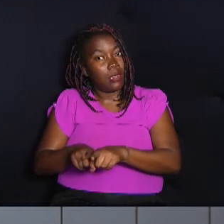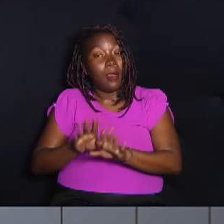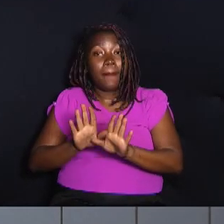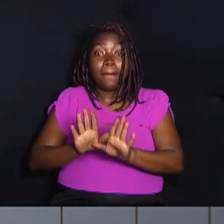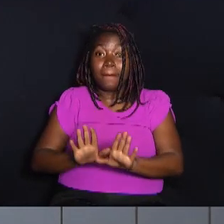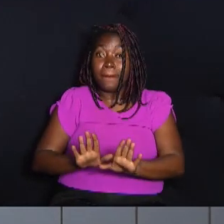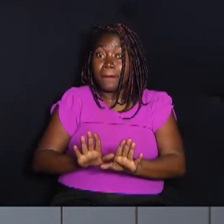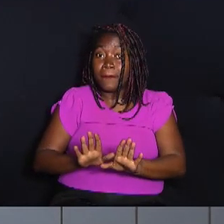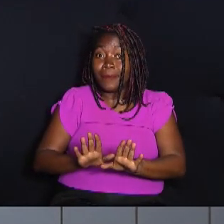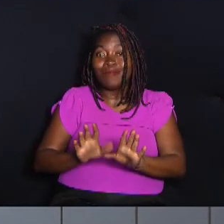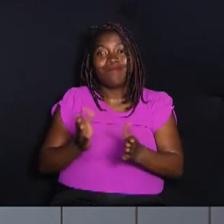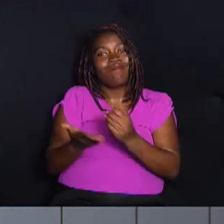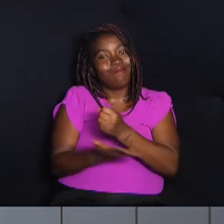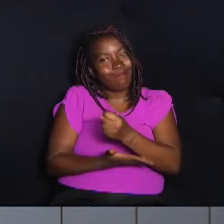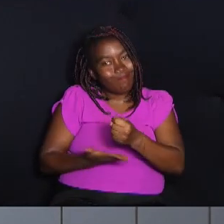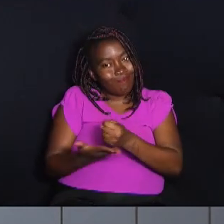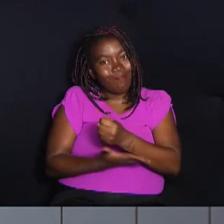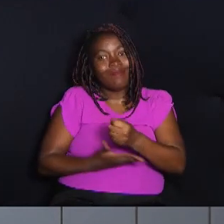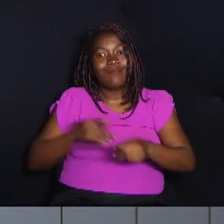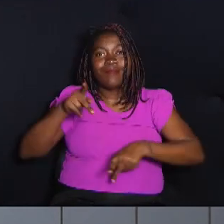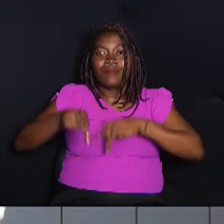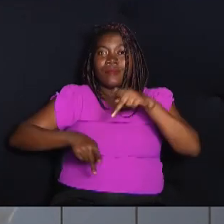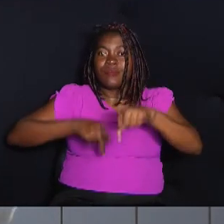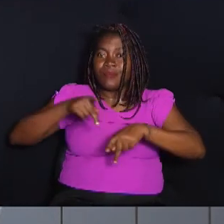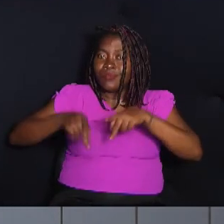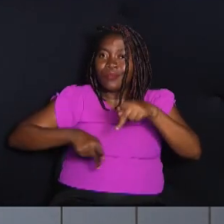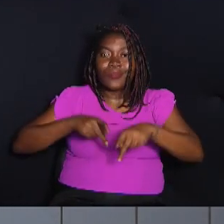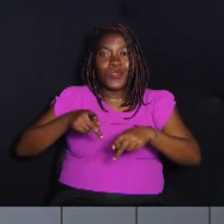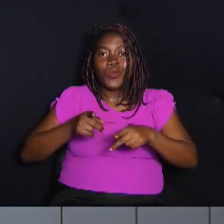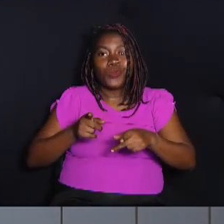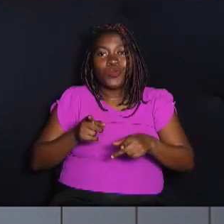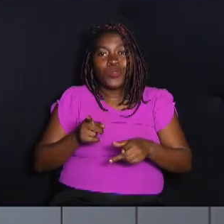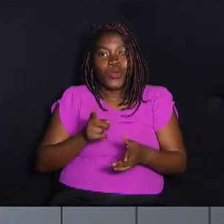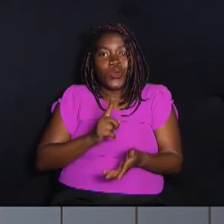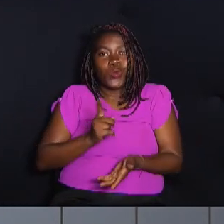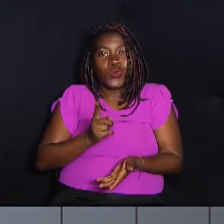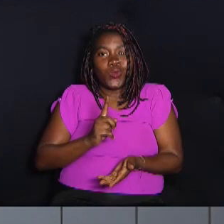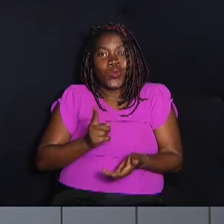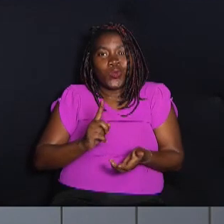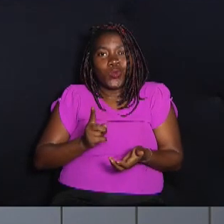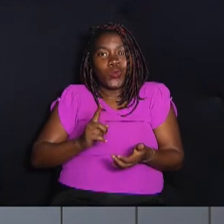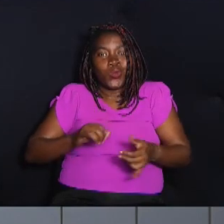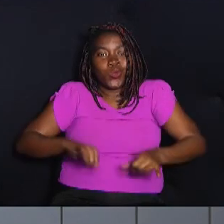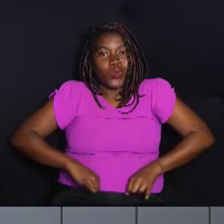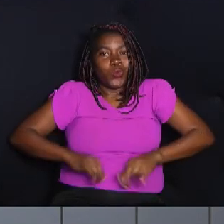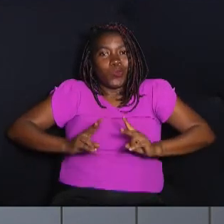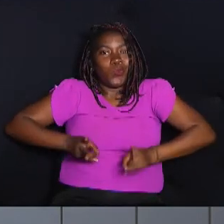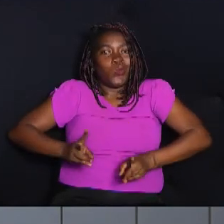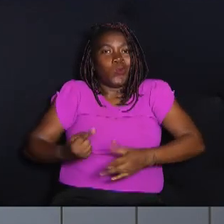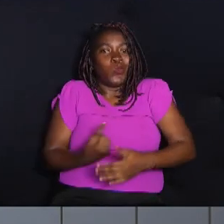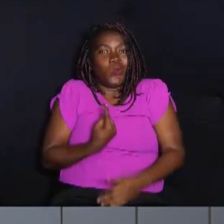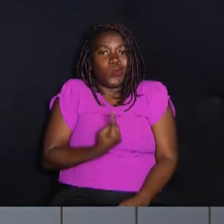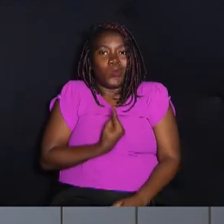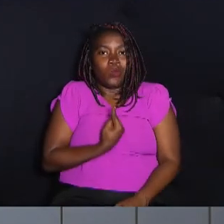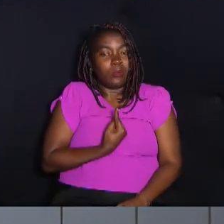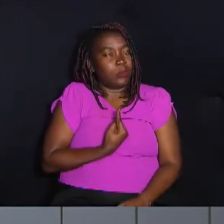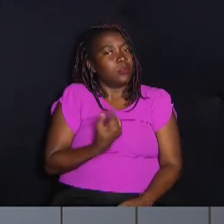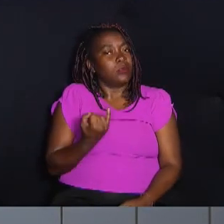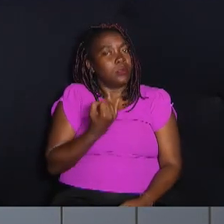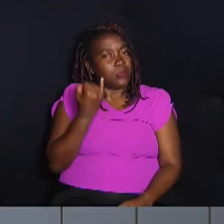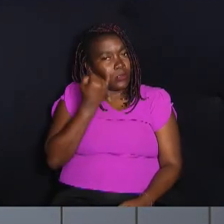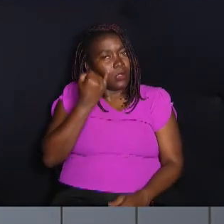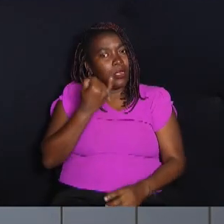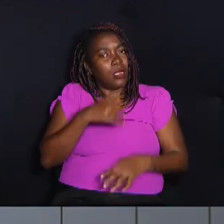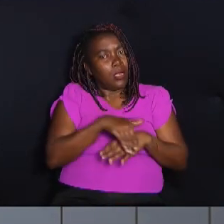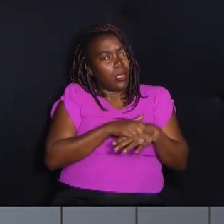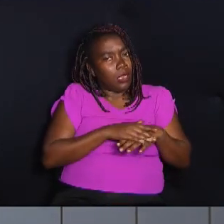mas é fundamental que a população não fique sofrendo sozinha. Eu acho que é importante a conversa na